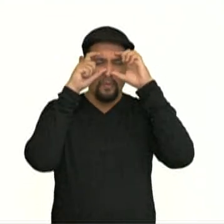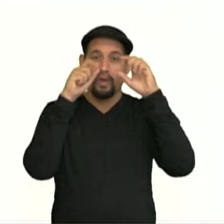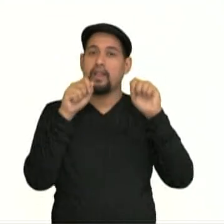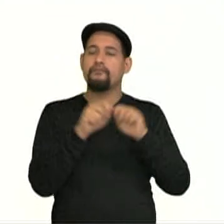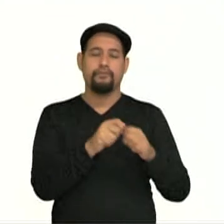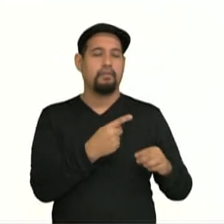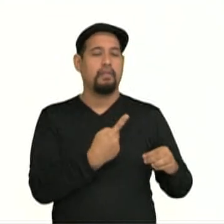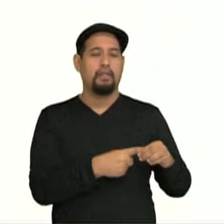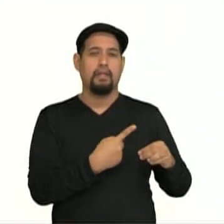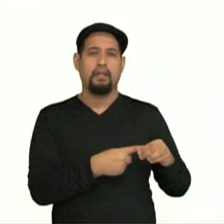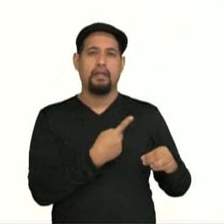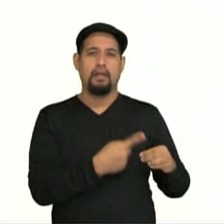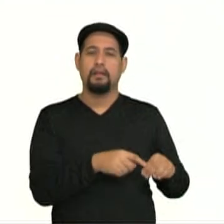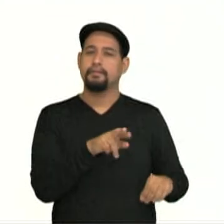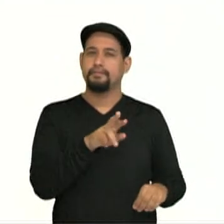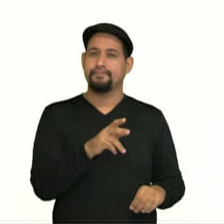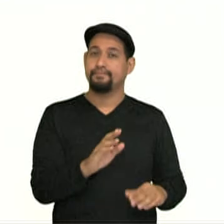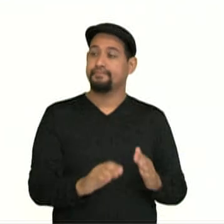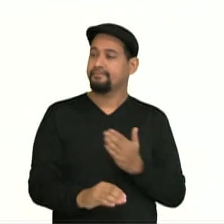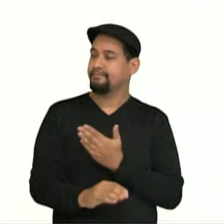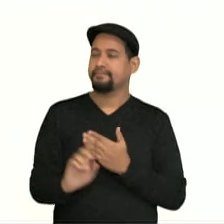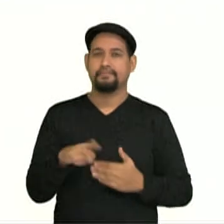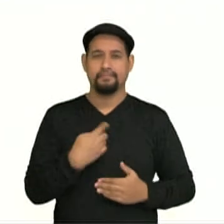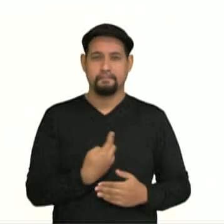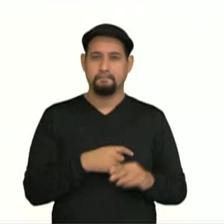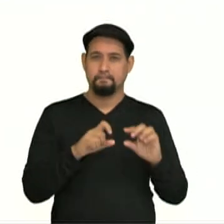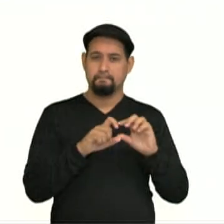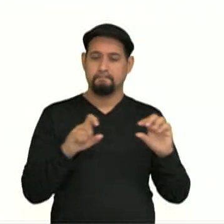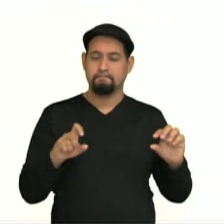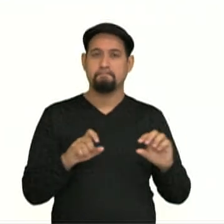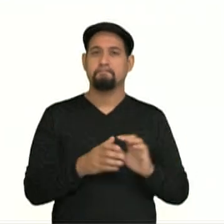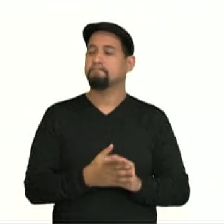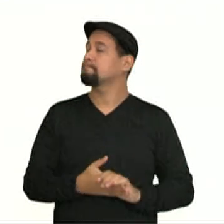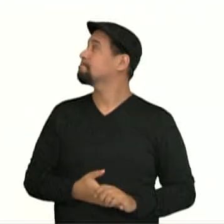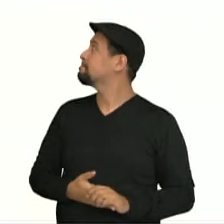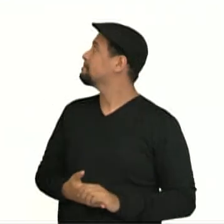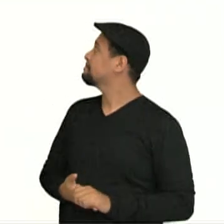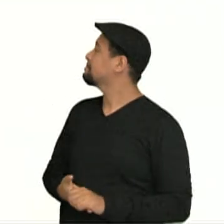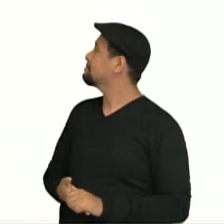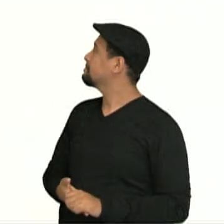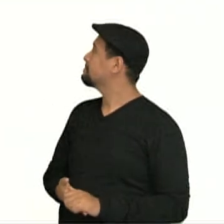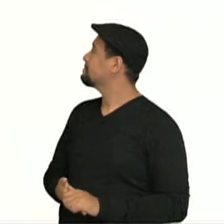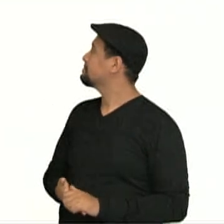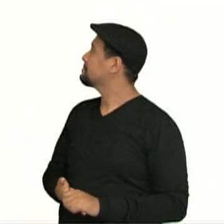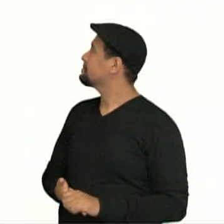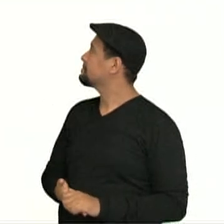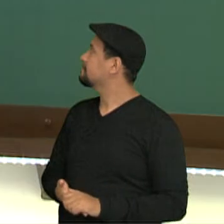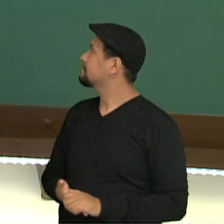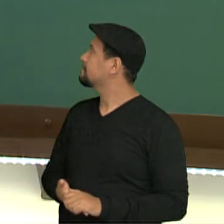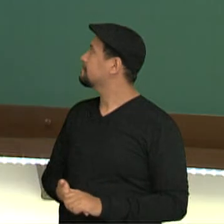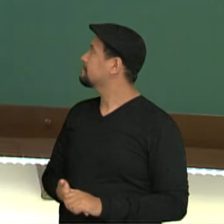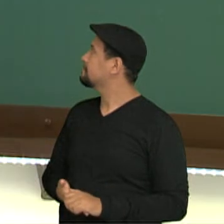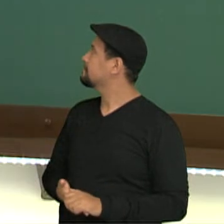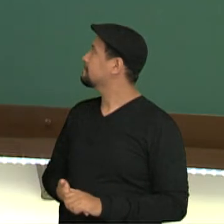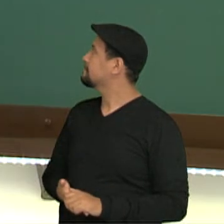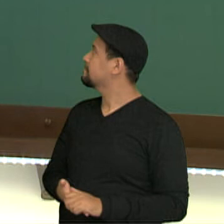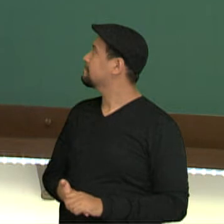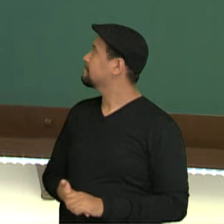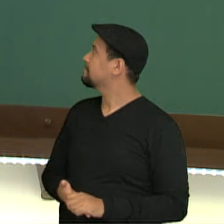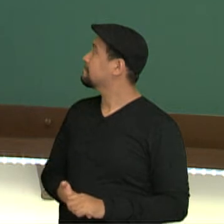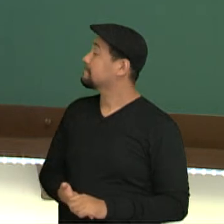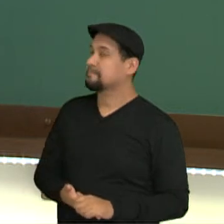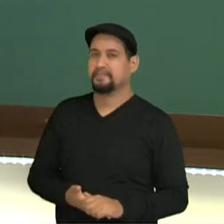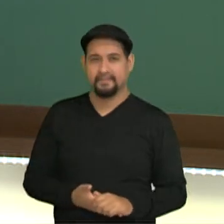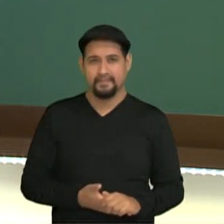a cidade, como está aqui no nosso fragmento. Mom could not see too well, so she had to buy some new